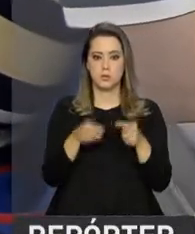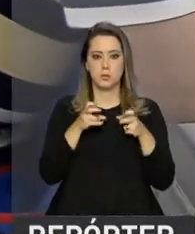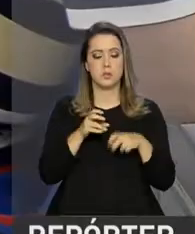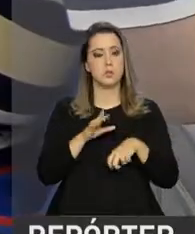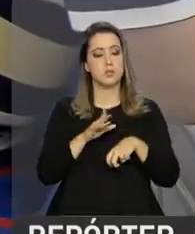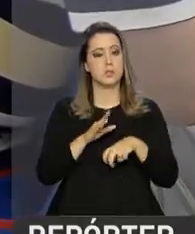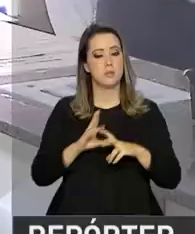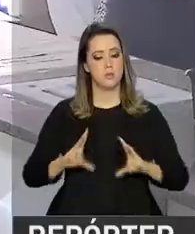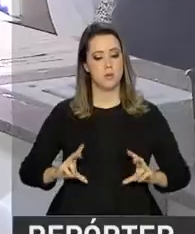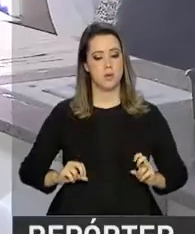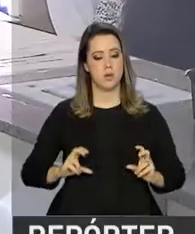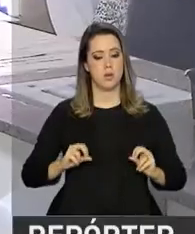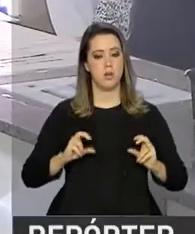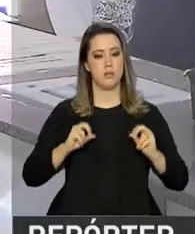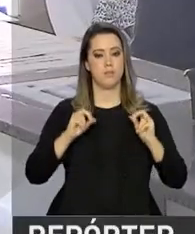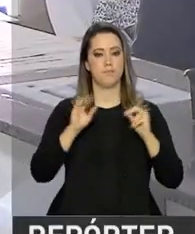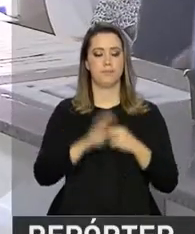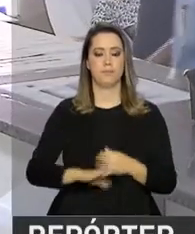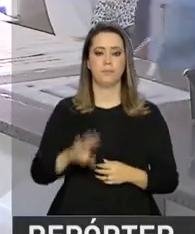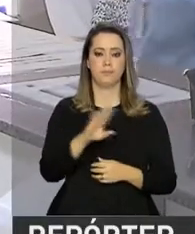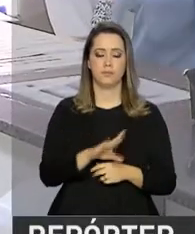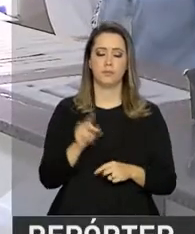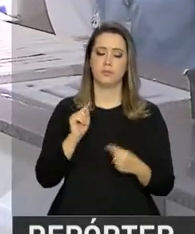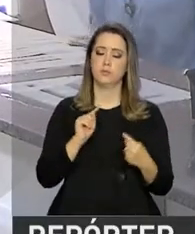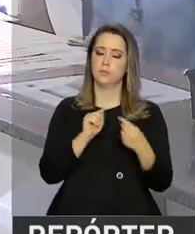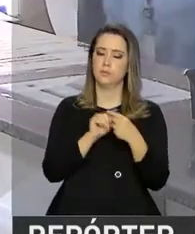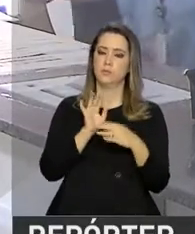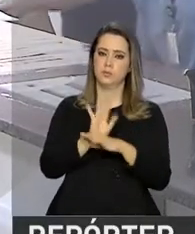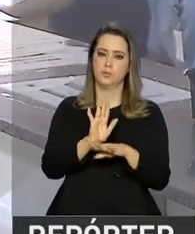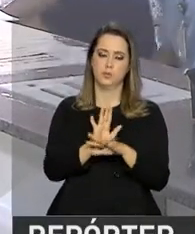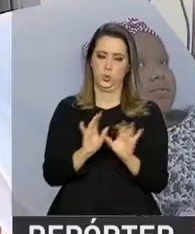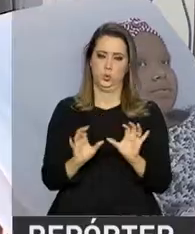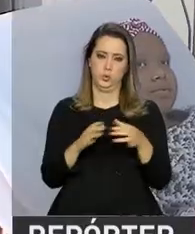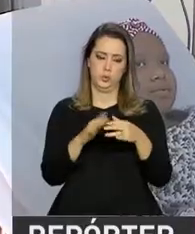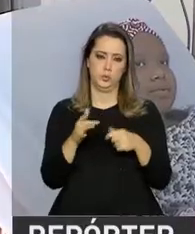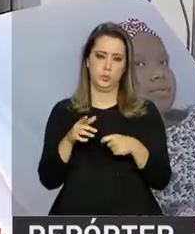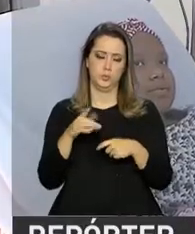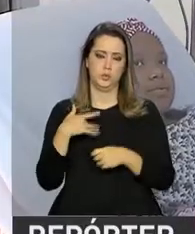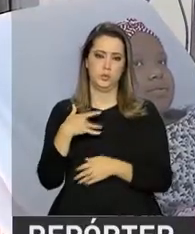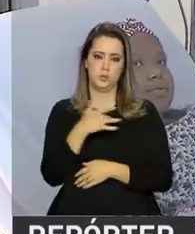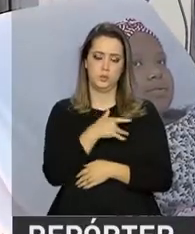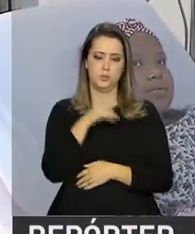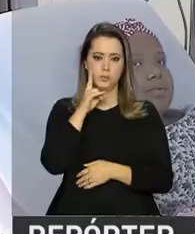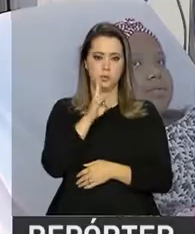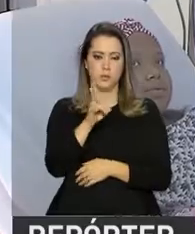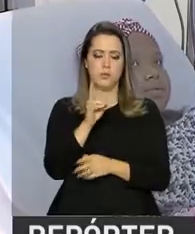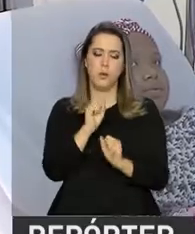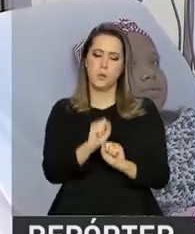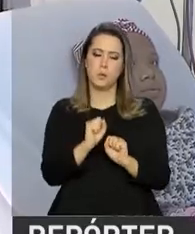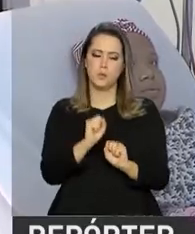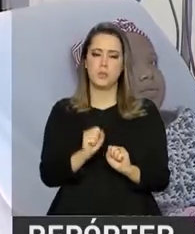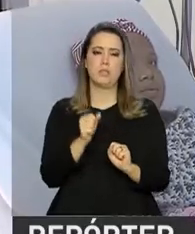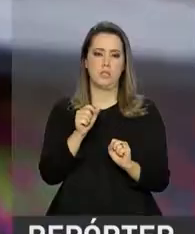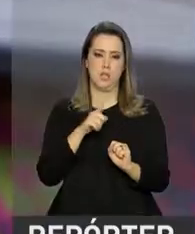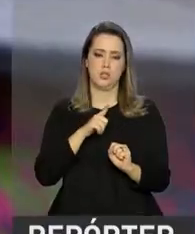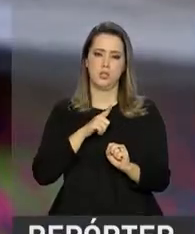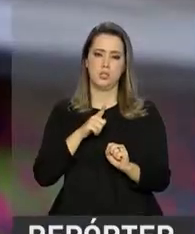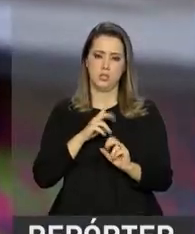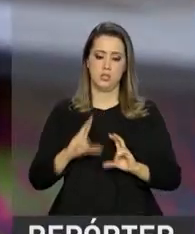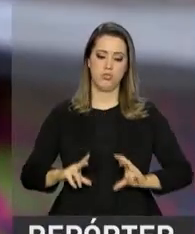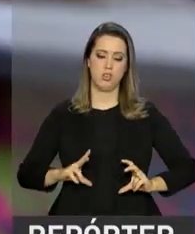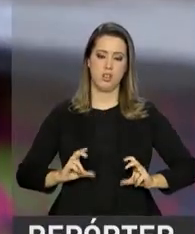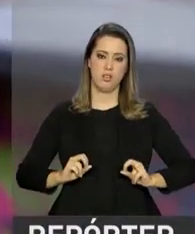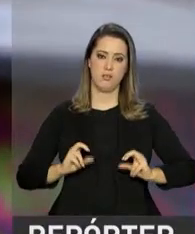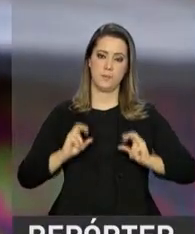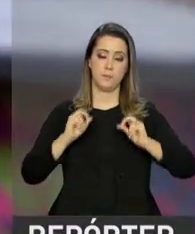câncer pediátrico. O objetivo é auxiliar profissionais da saúde a conduzir casos suspeitos e confirmados dentro